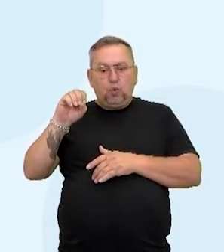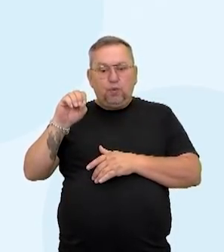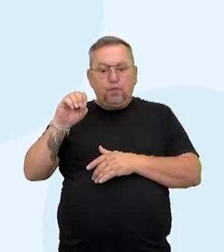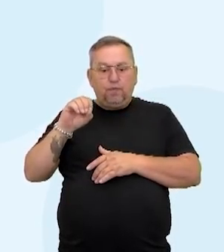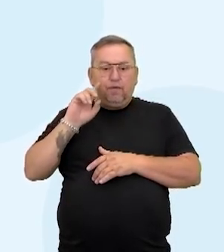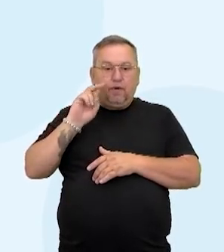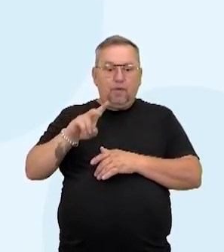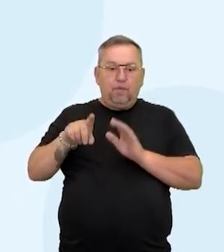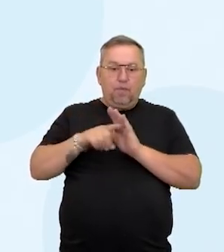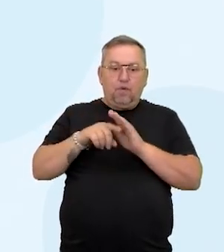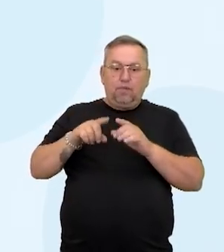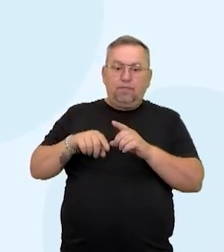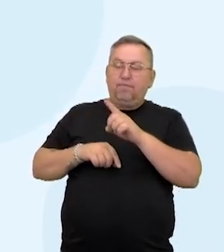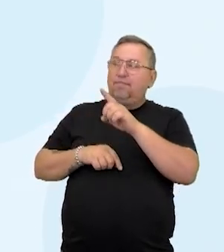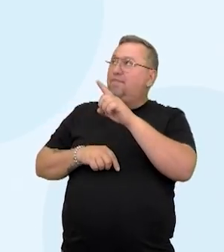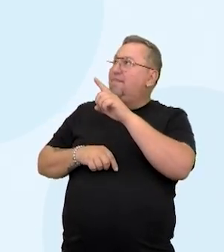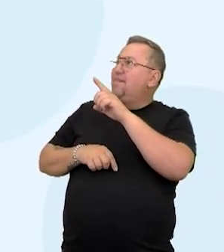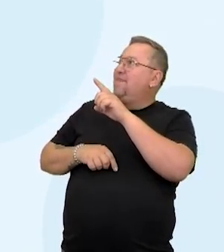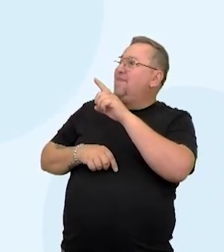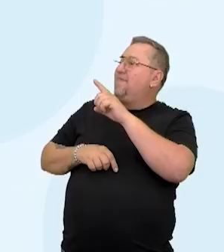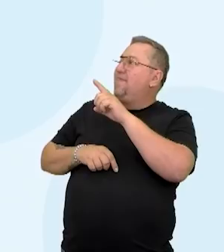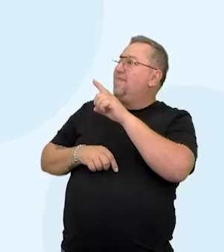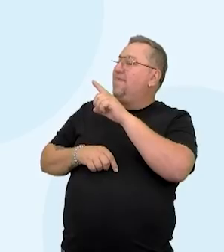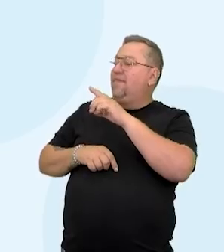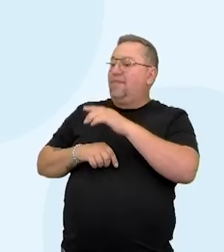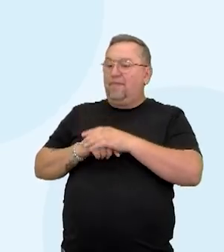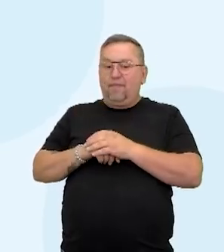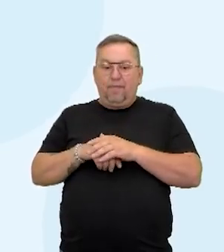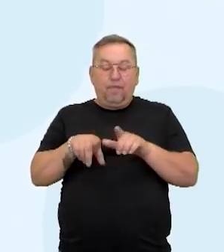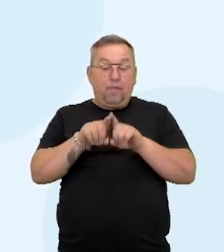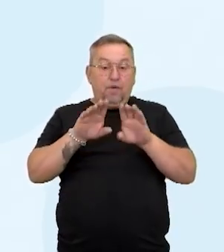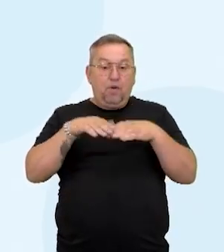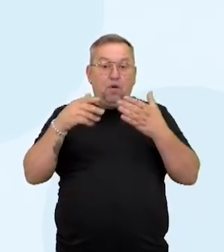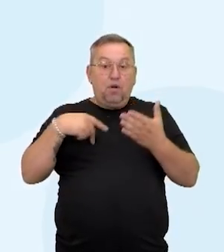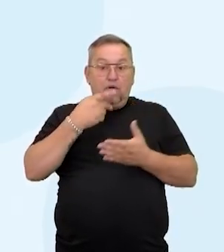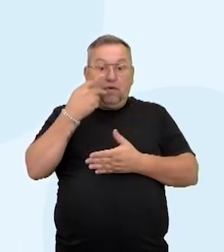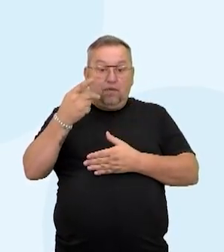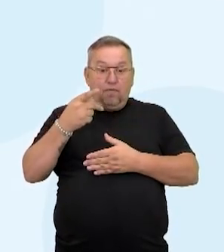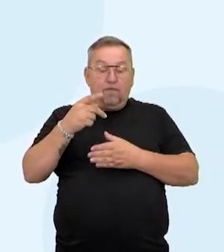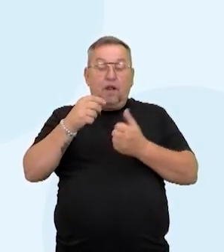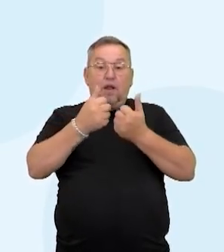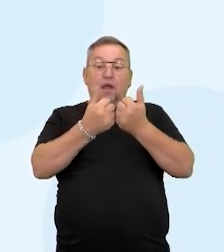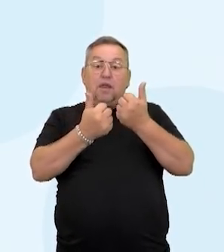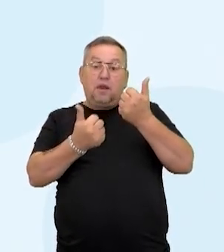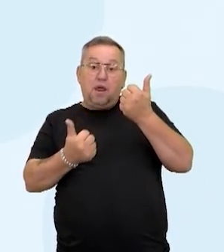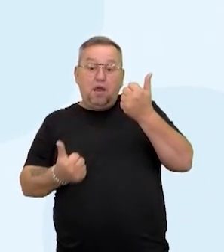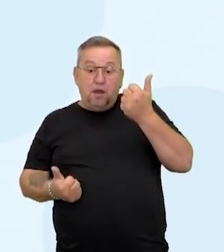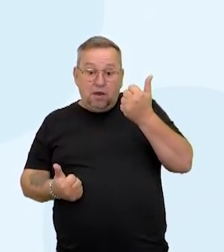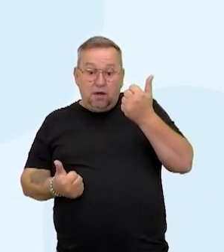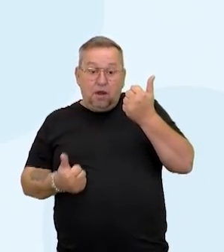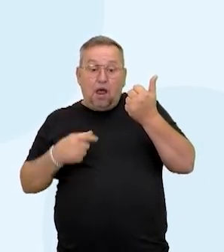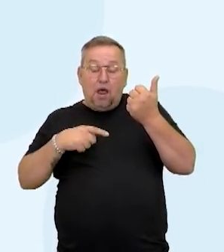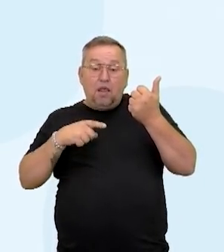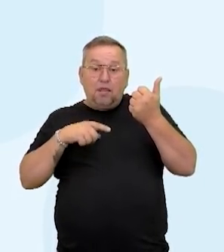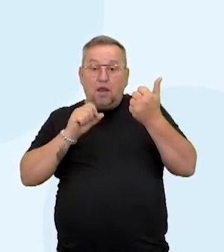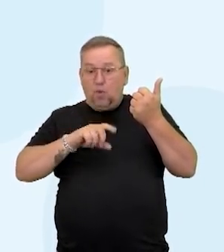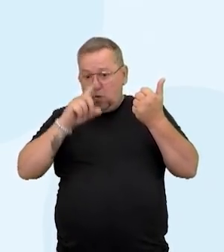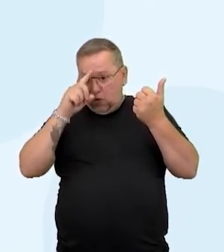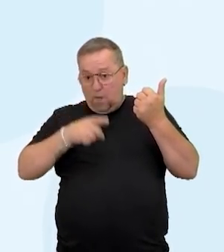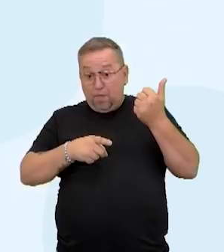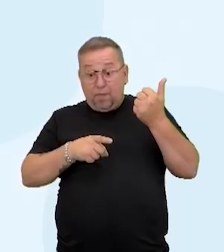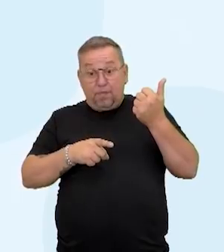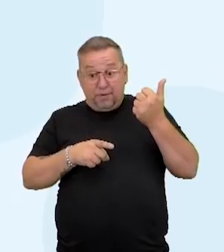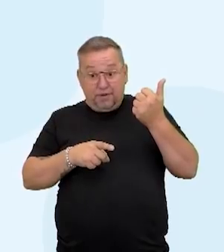metrópole nacional no topo do esquema hierárquico, né, porque quando a gente fala numa hierarquia é um certo comando, né, um certo